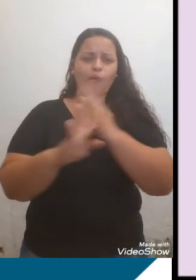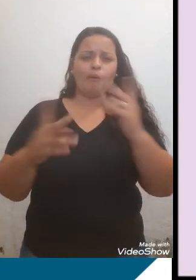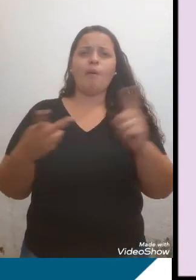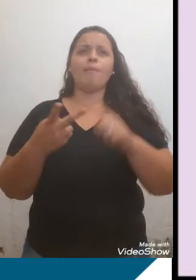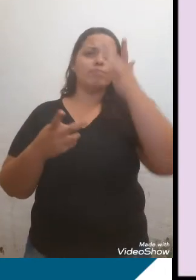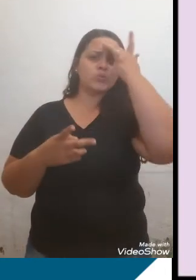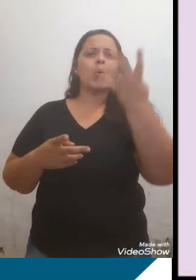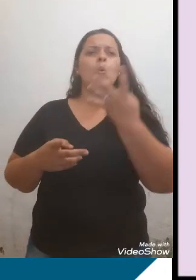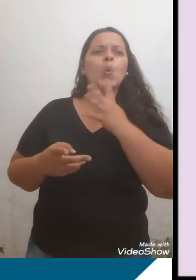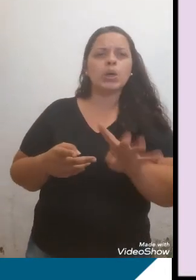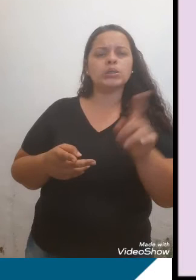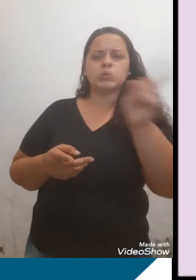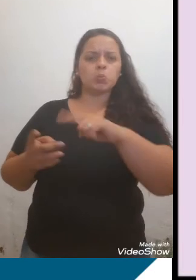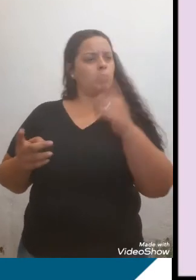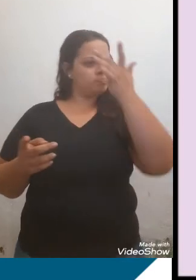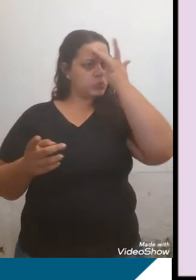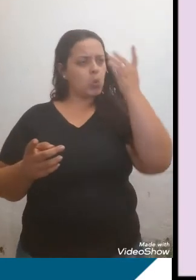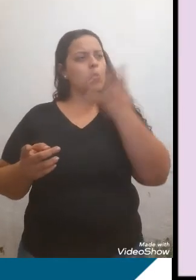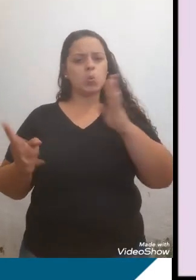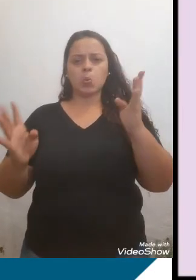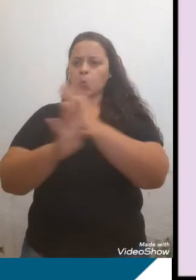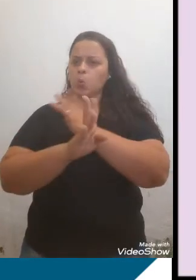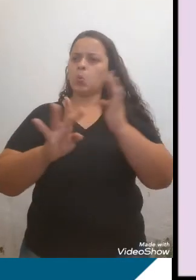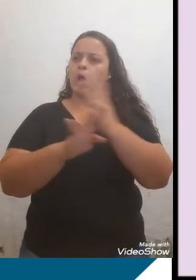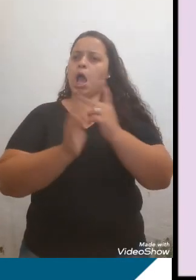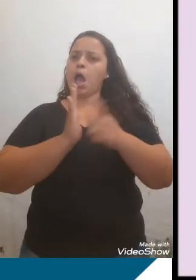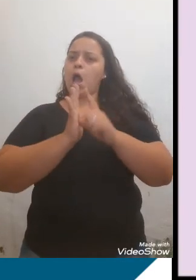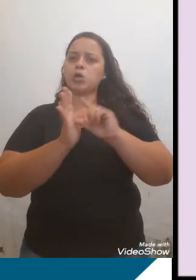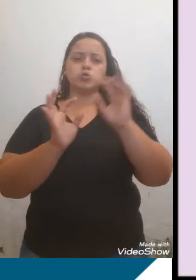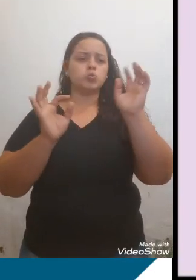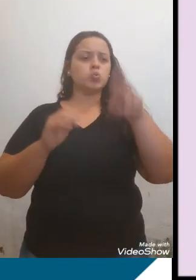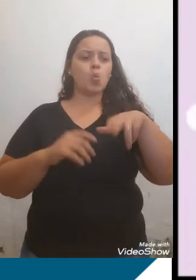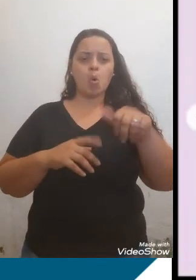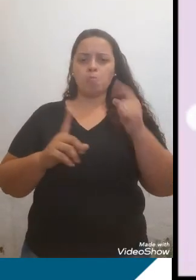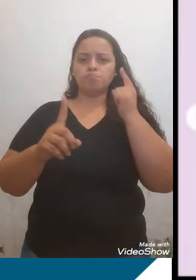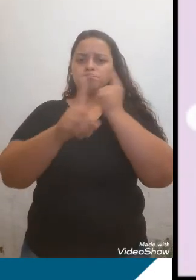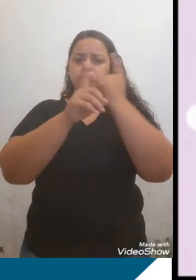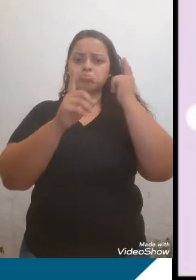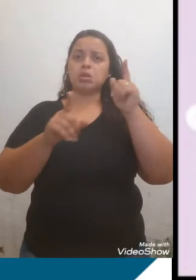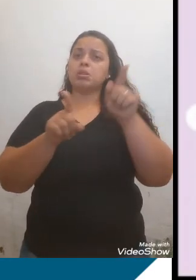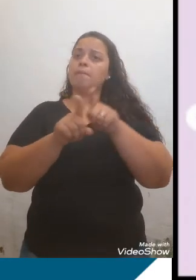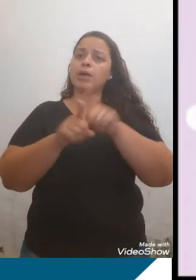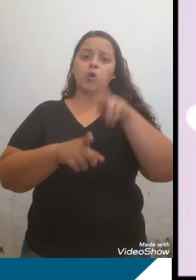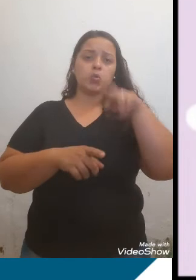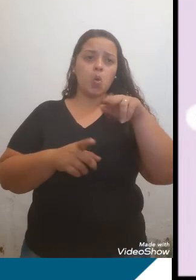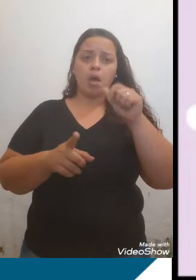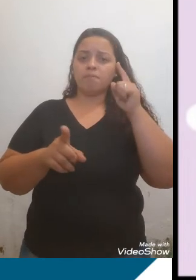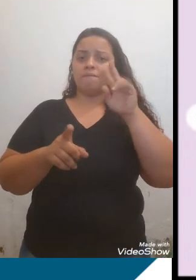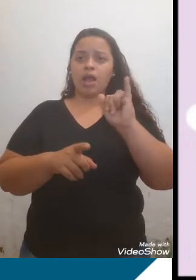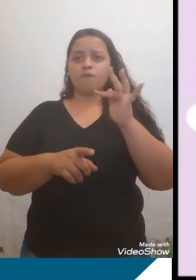pessoas desconhecidas uma das outras, que nunca antes haviam se encontrado e talvez nunca mais vão se